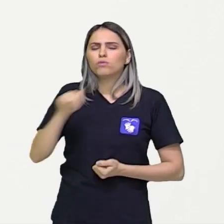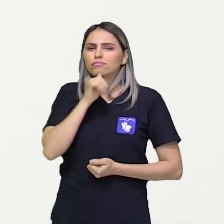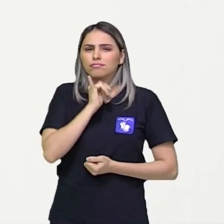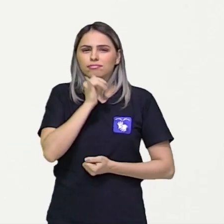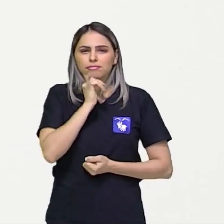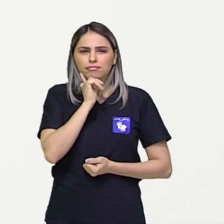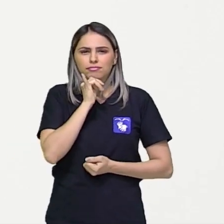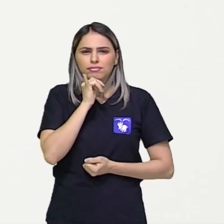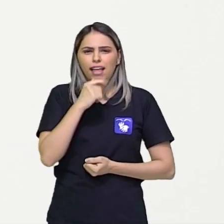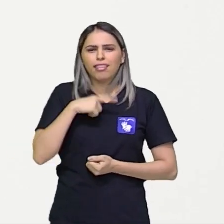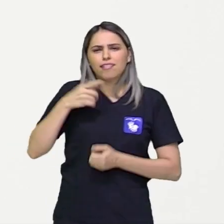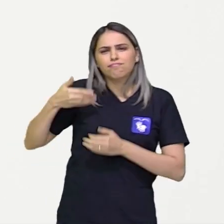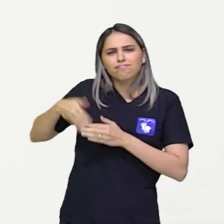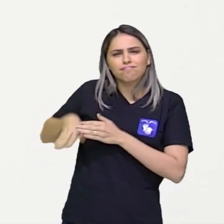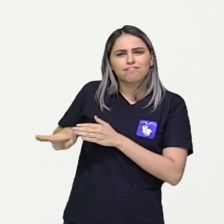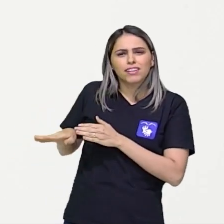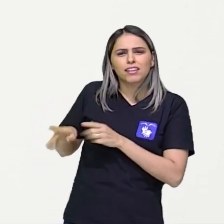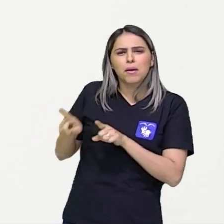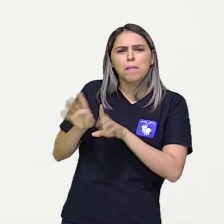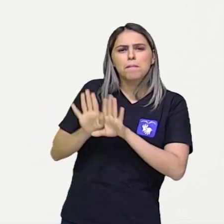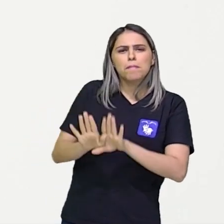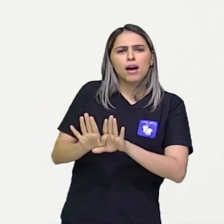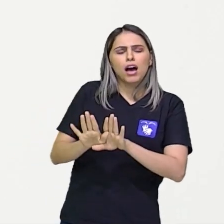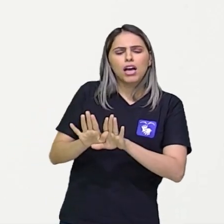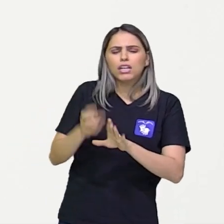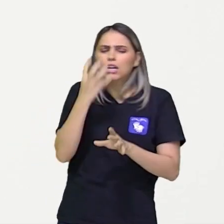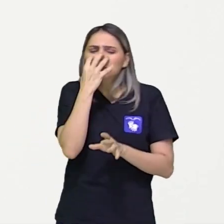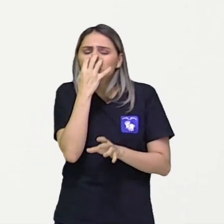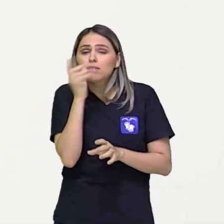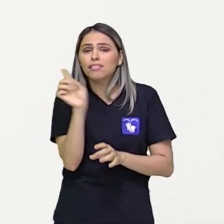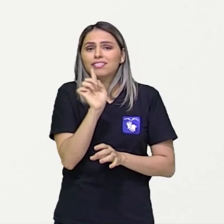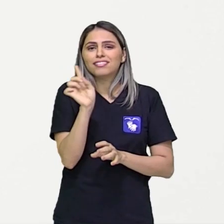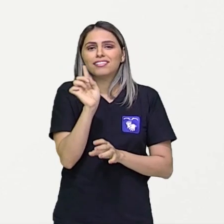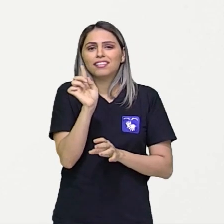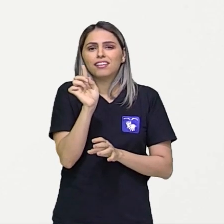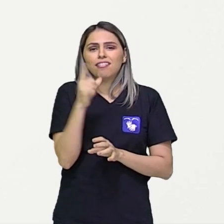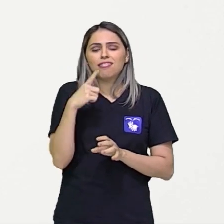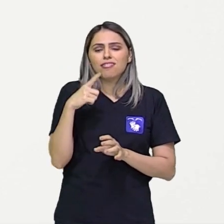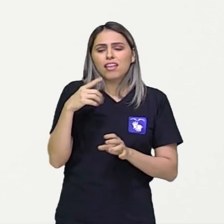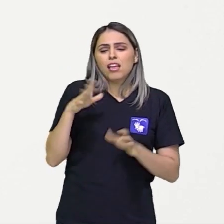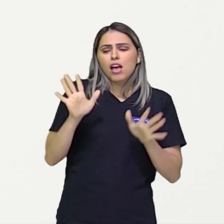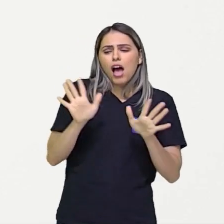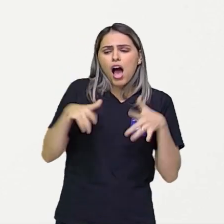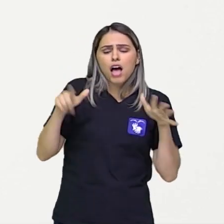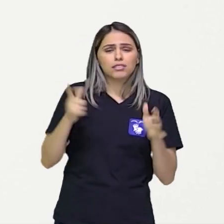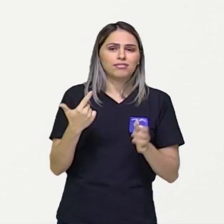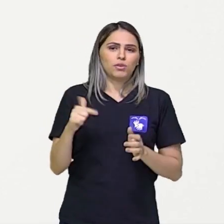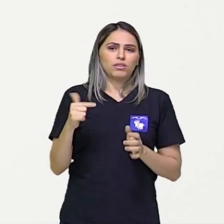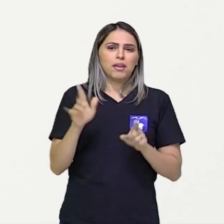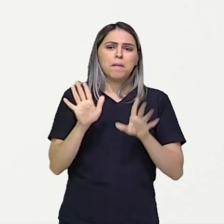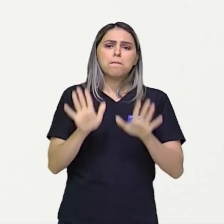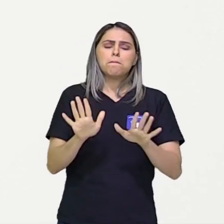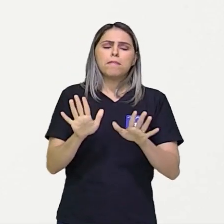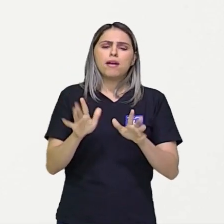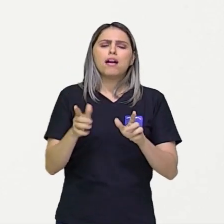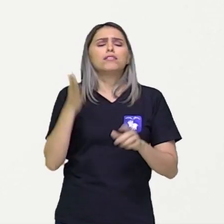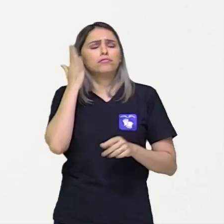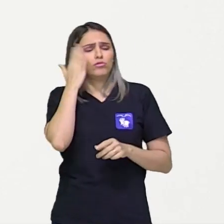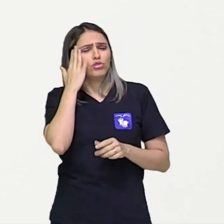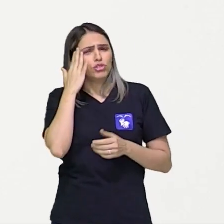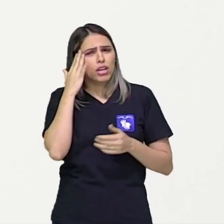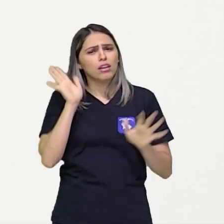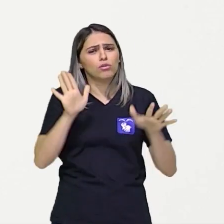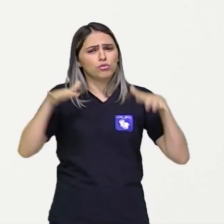que é? Tenho cauda, mas não sou cão. Não tenho asas e sei voar. Se me largam, eu